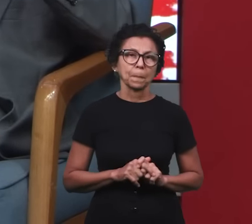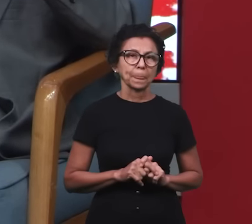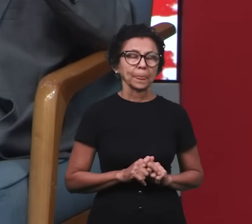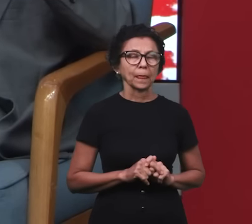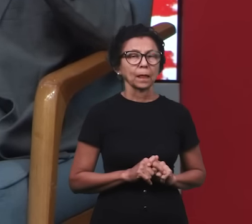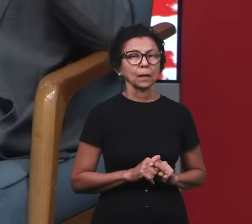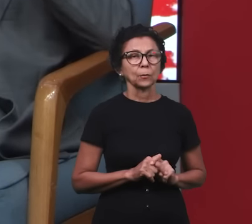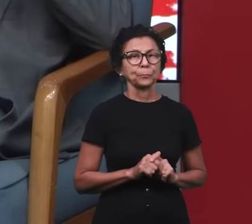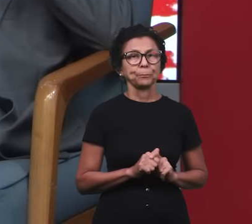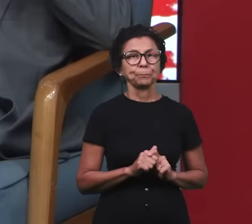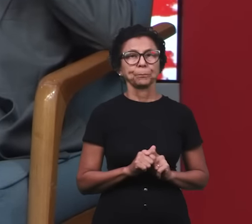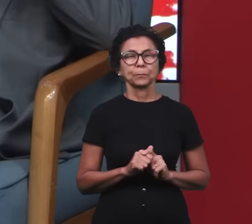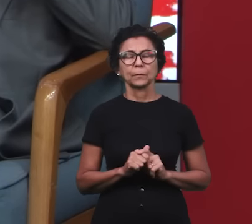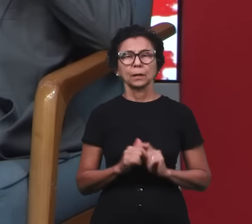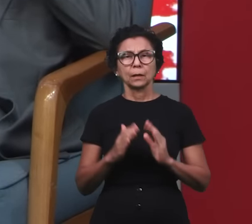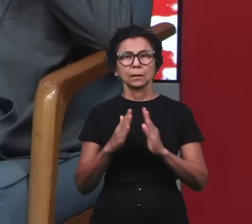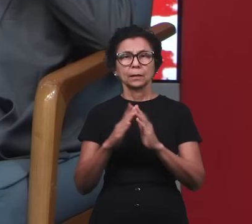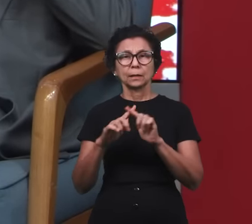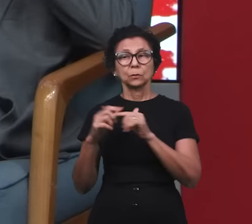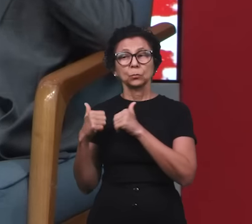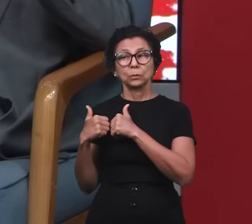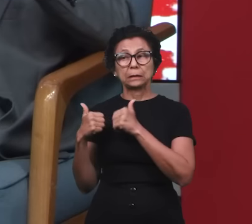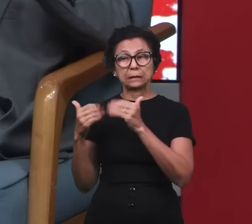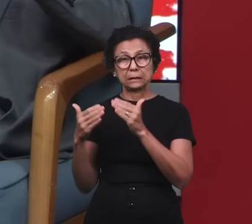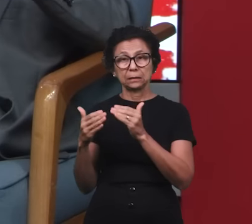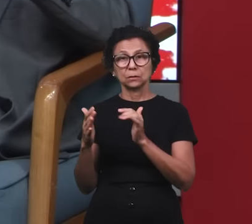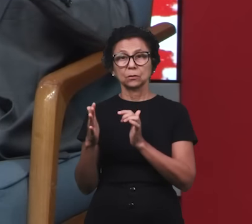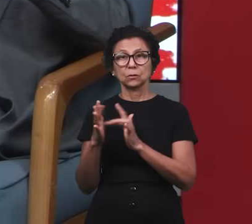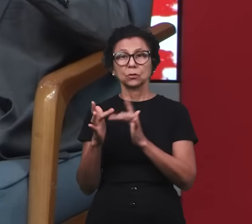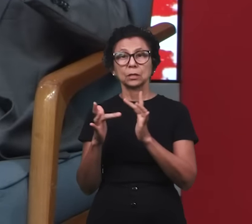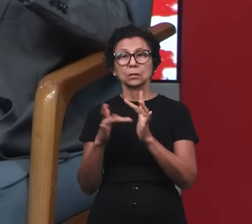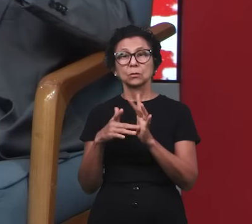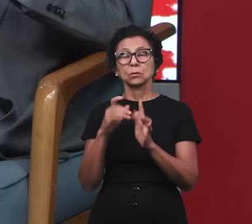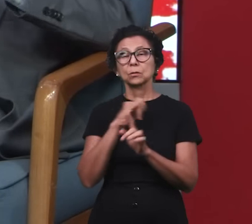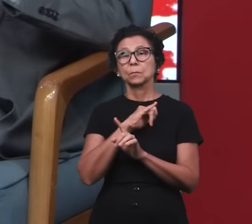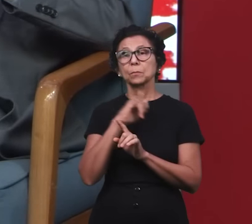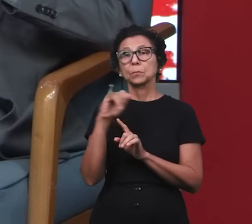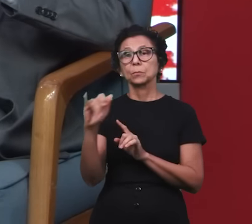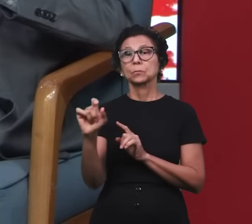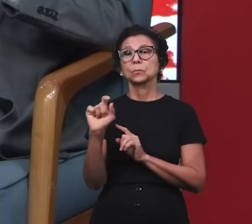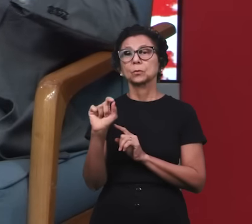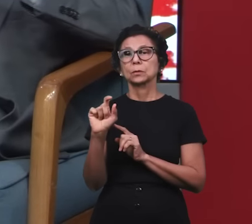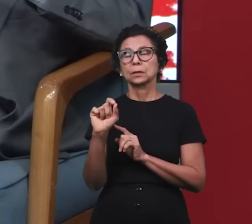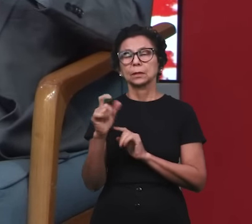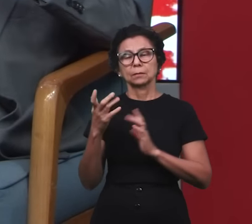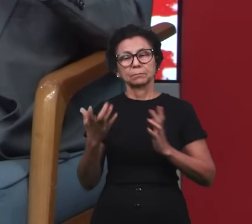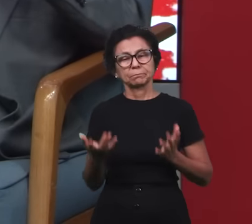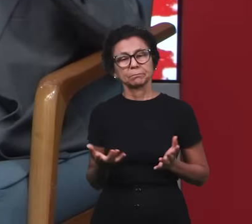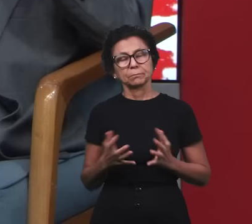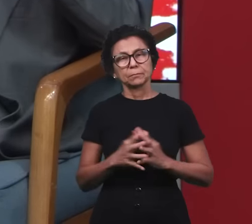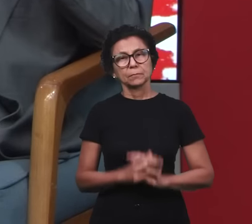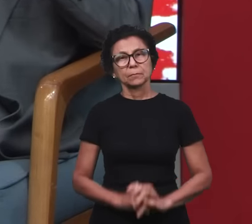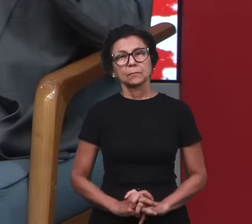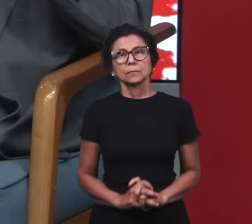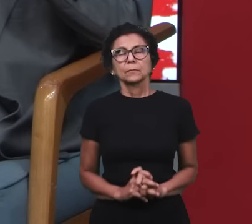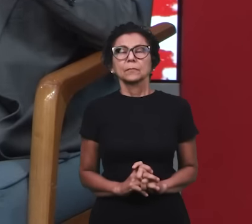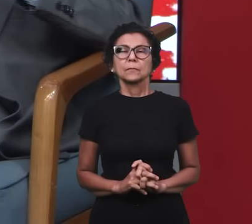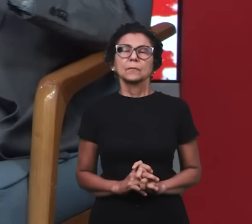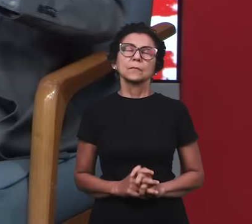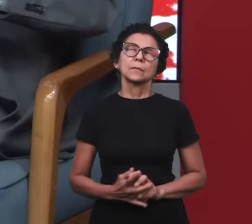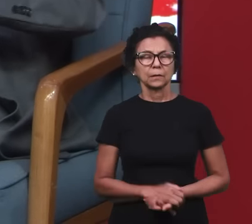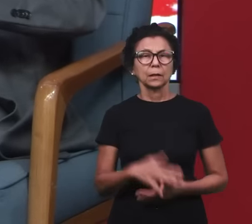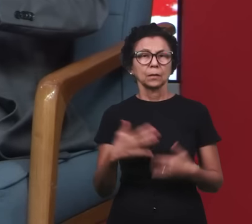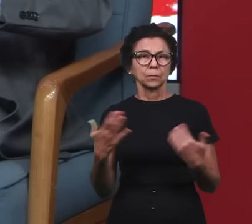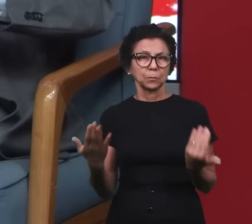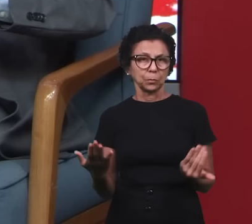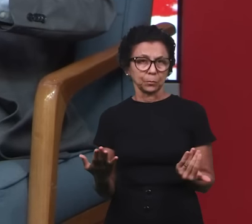profetiza sobre o início da igreja, o que ele diz a respeito da igreja? Vamos voltar lá, porque